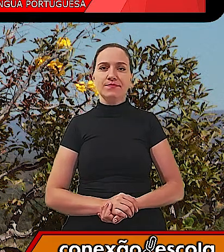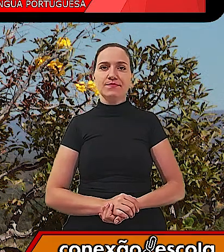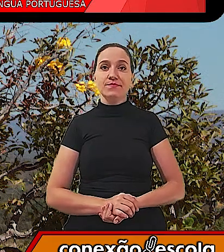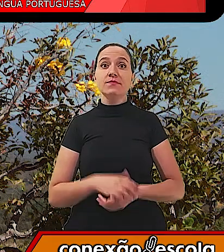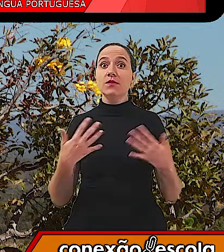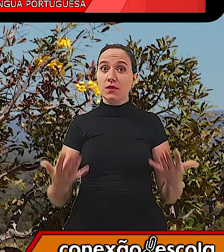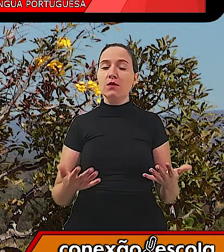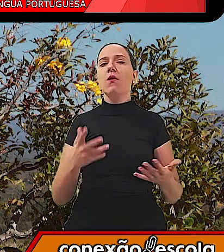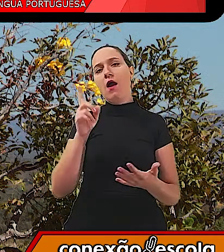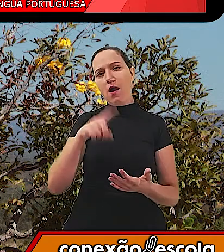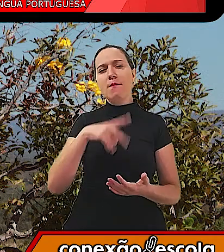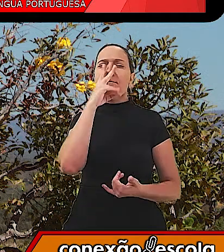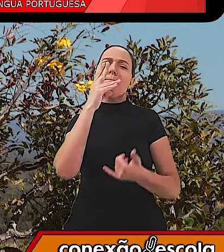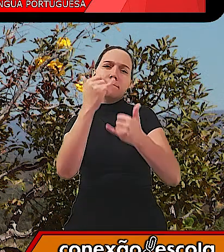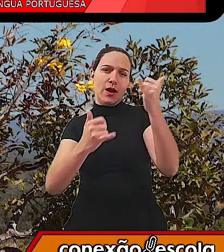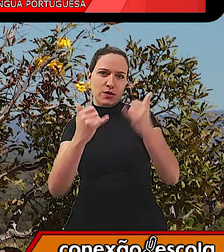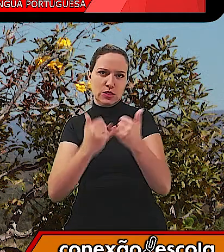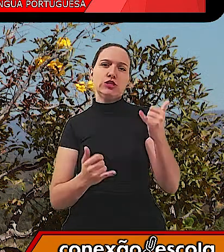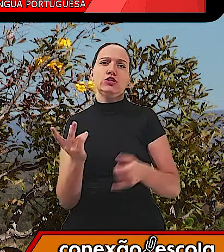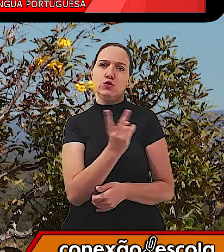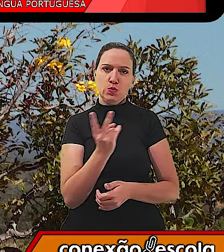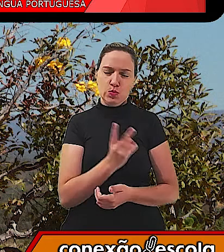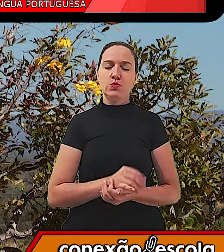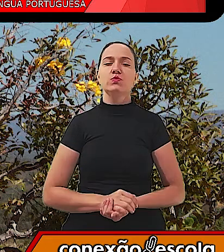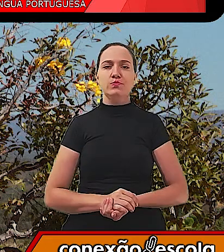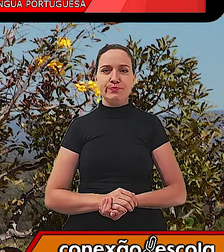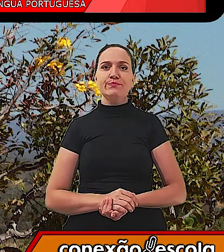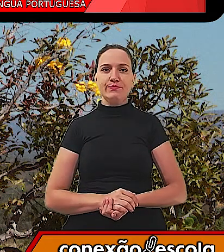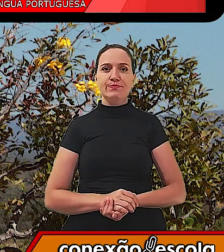Então, essas são as semelhanças entre as duas histórias.